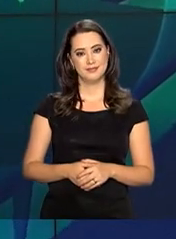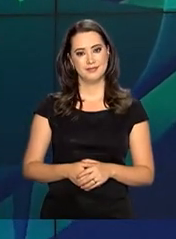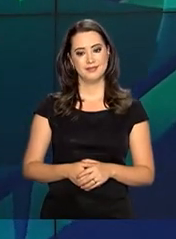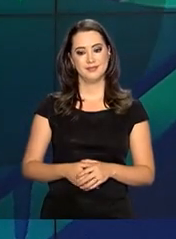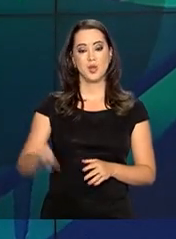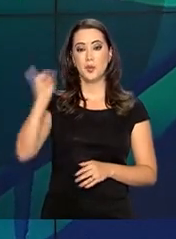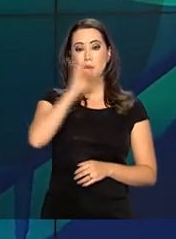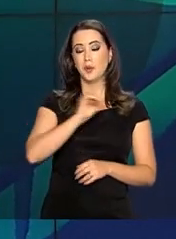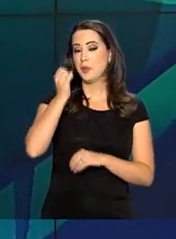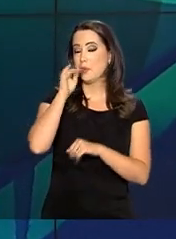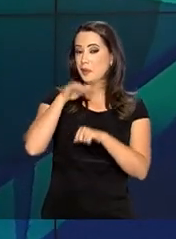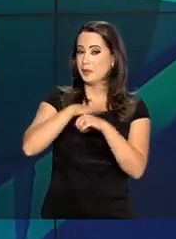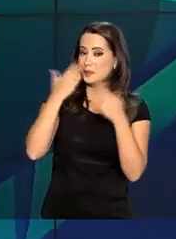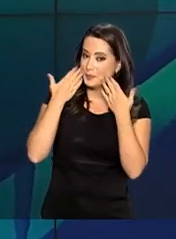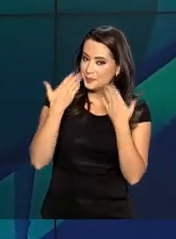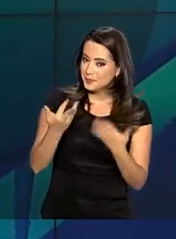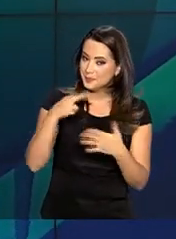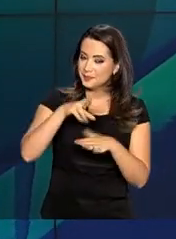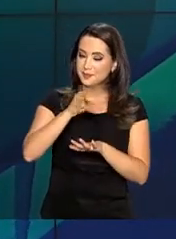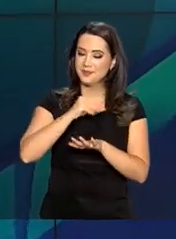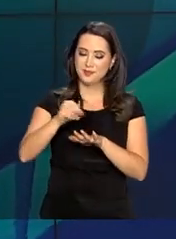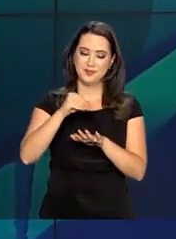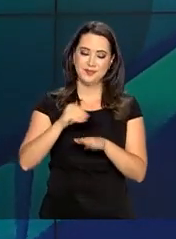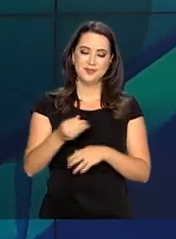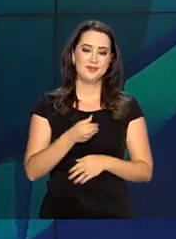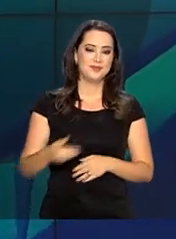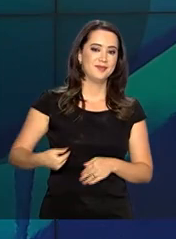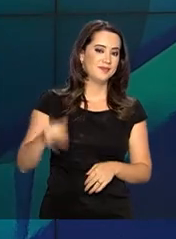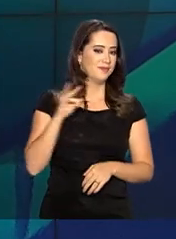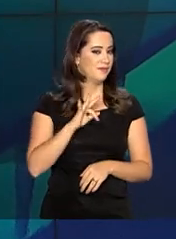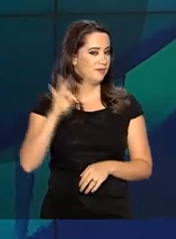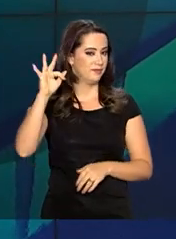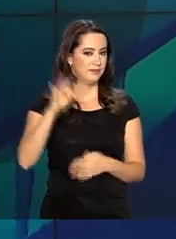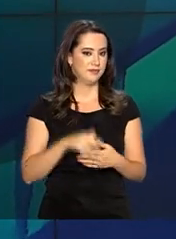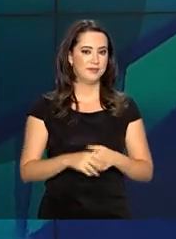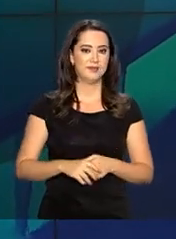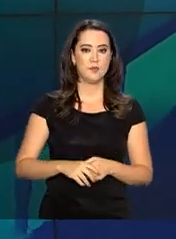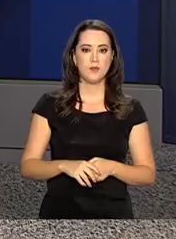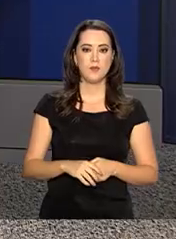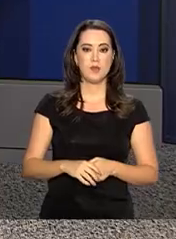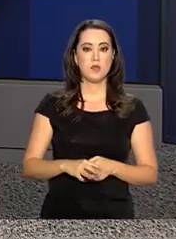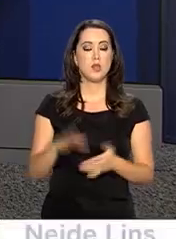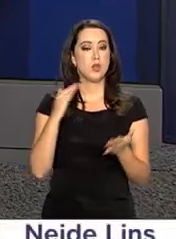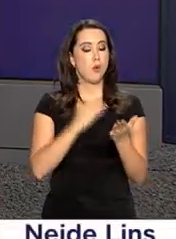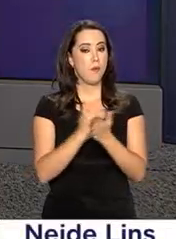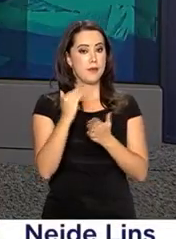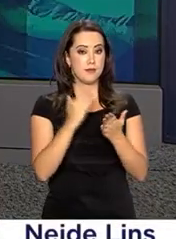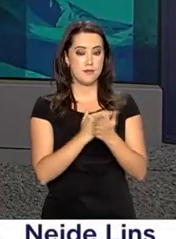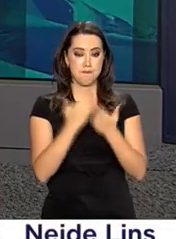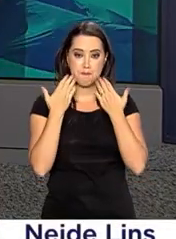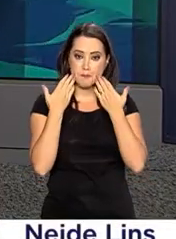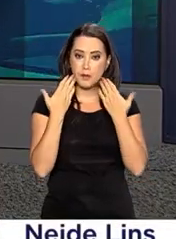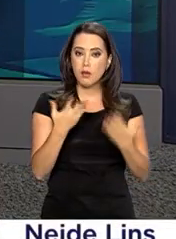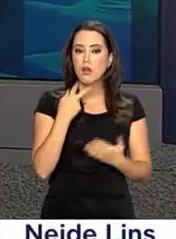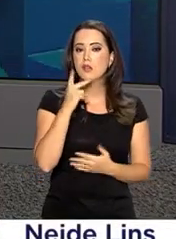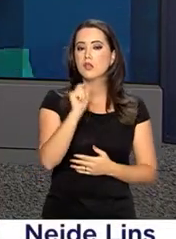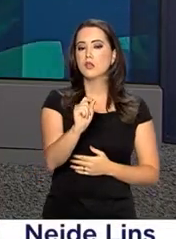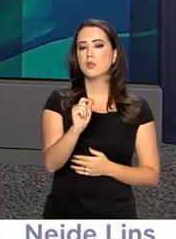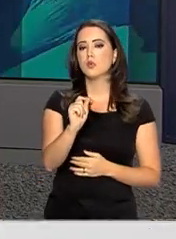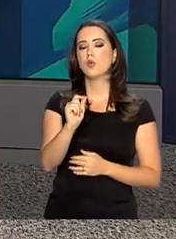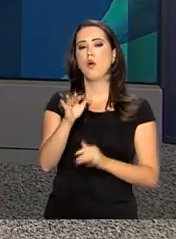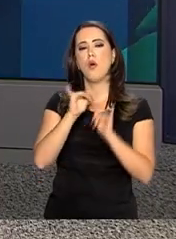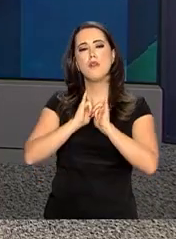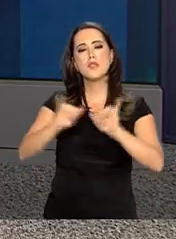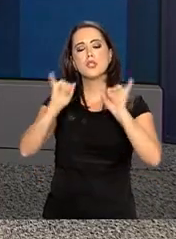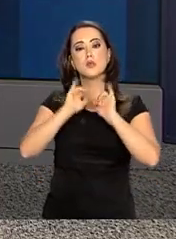Olá, boa noite. Começa agora o repórter NBR com as notícias do governo federal. A gente começa esta edição falando